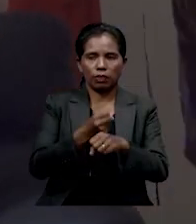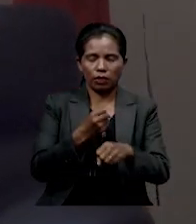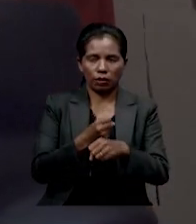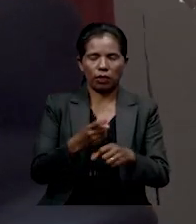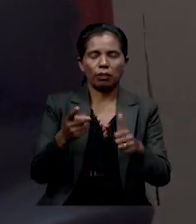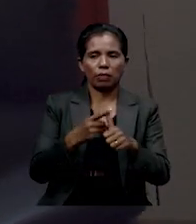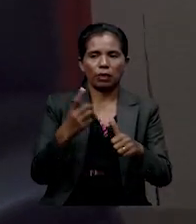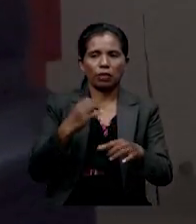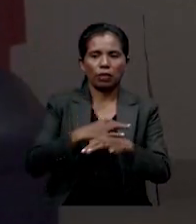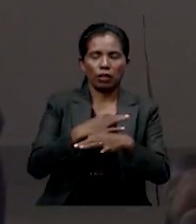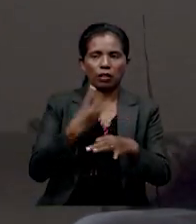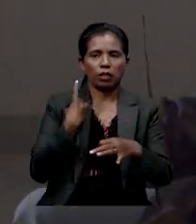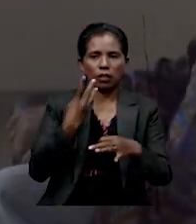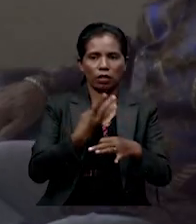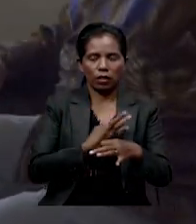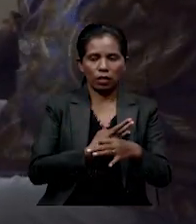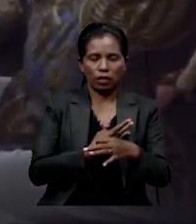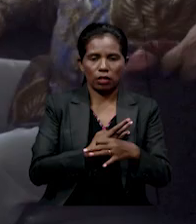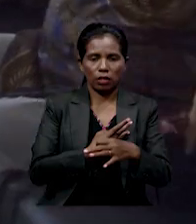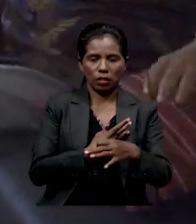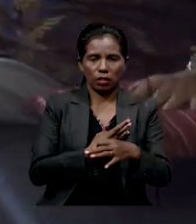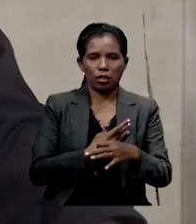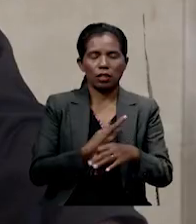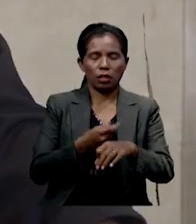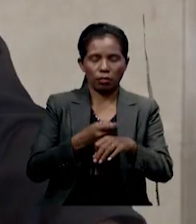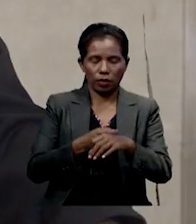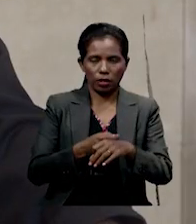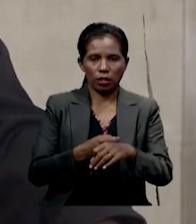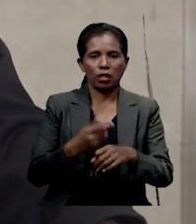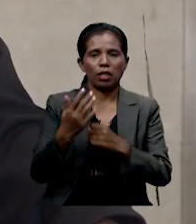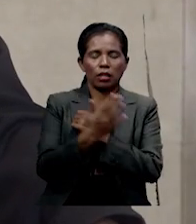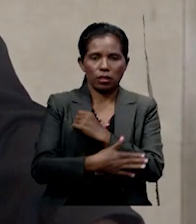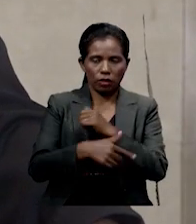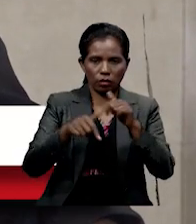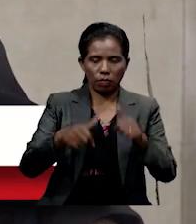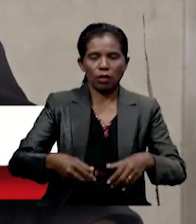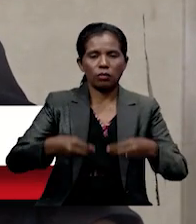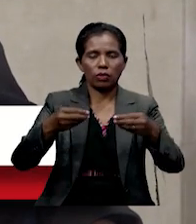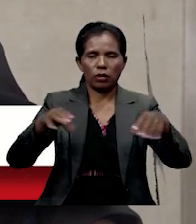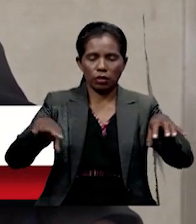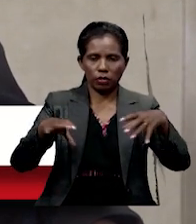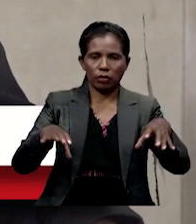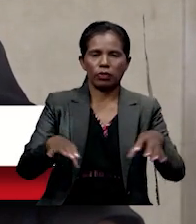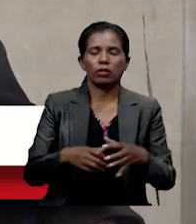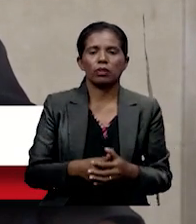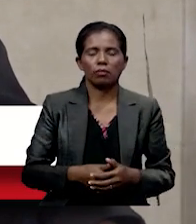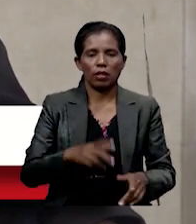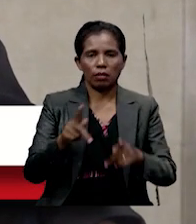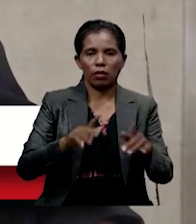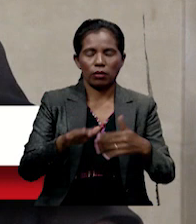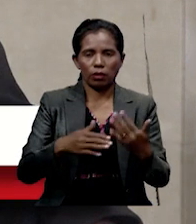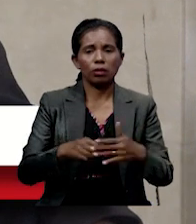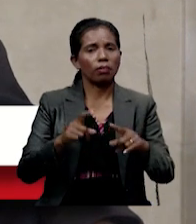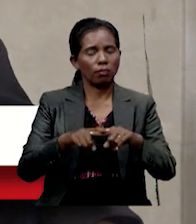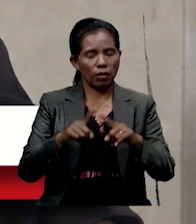tinha situação em Railaran, para bela e criar campo de trabalho. Mas bem,